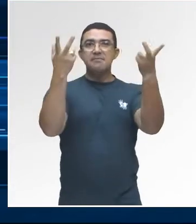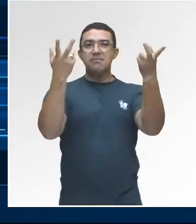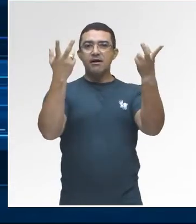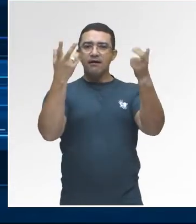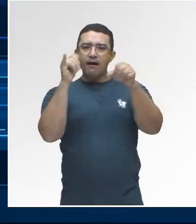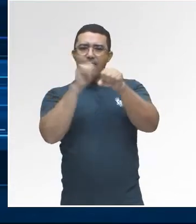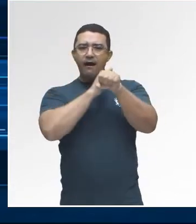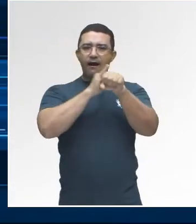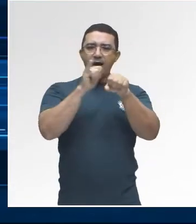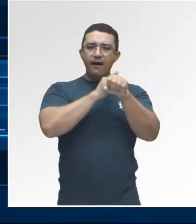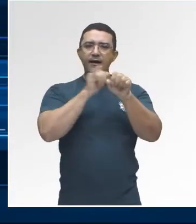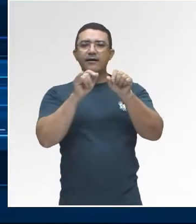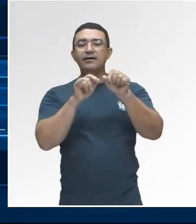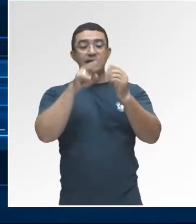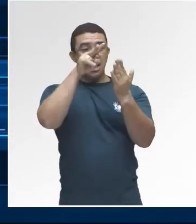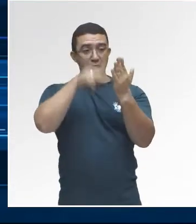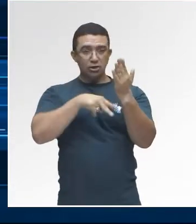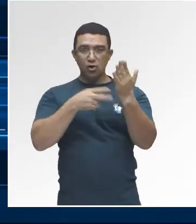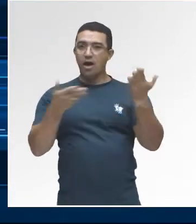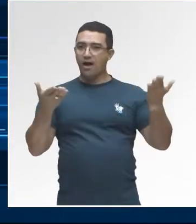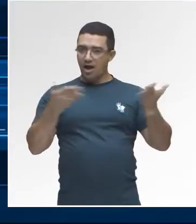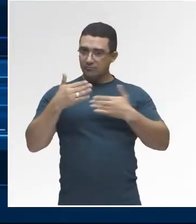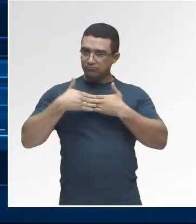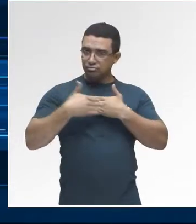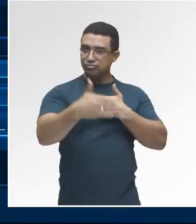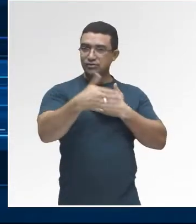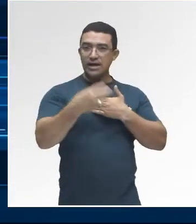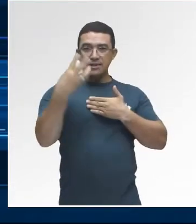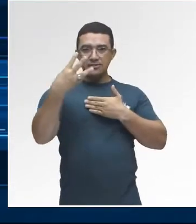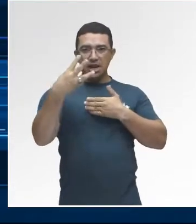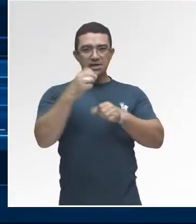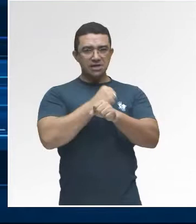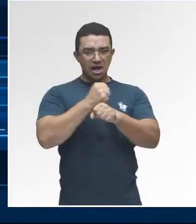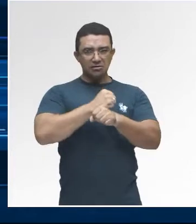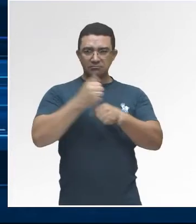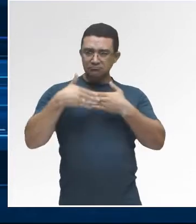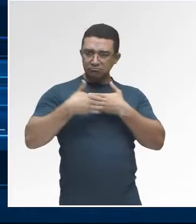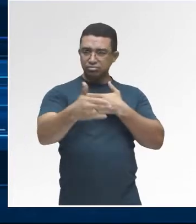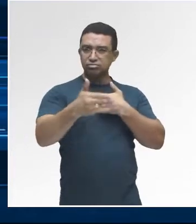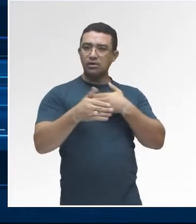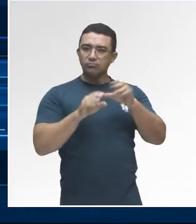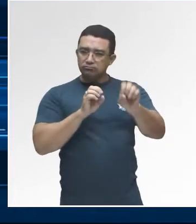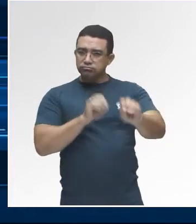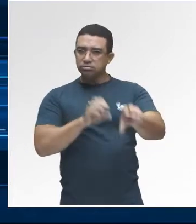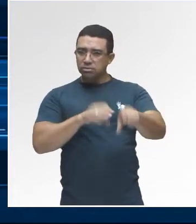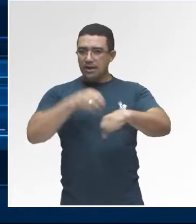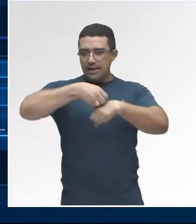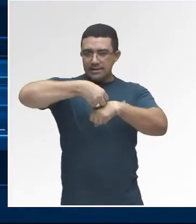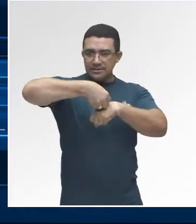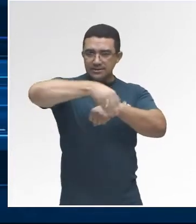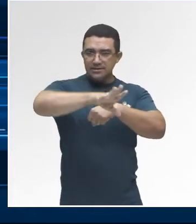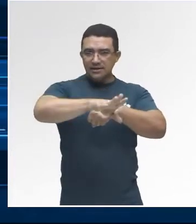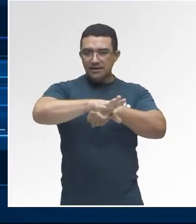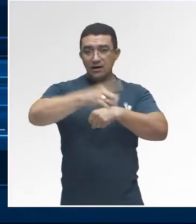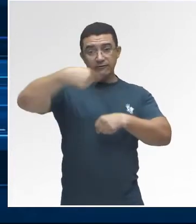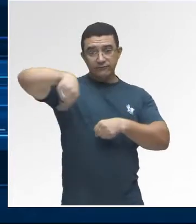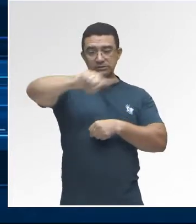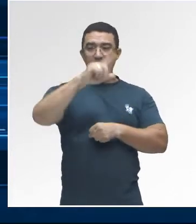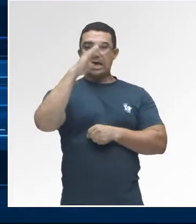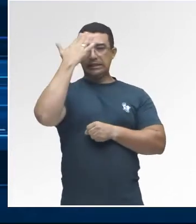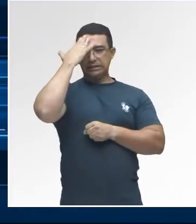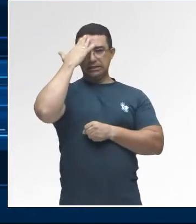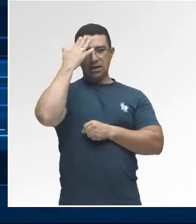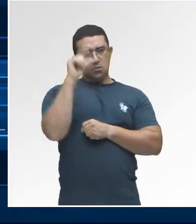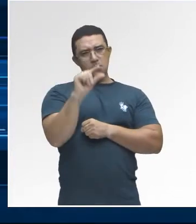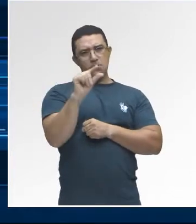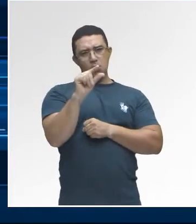estratégias de leitura, que a gente vai estudar ao longo desses 3 anos, não é? Para que vocês possam decifrar ou entender um pouco